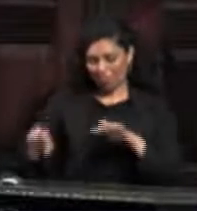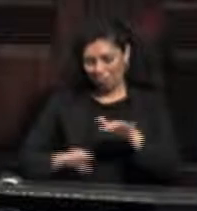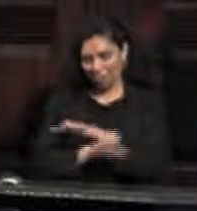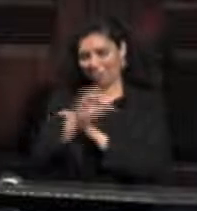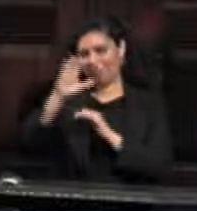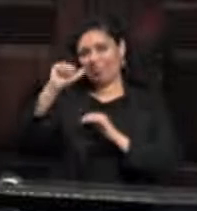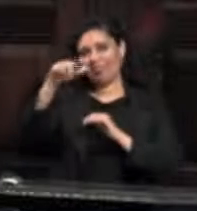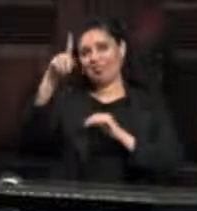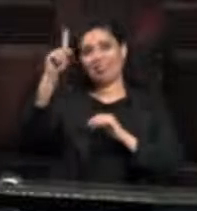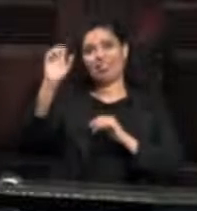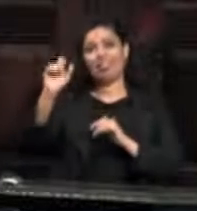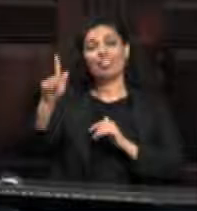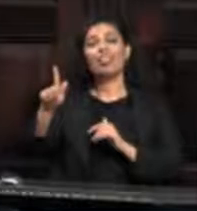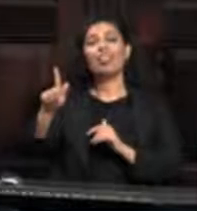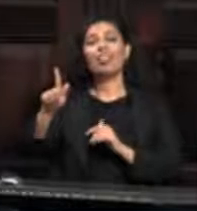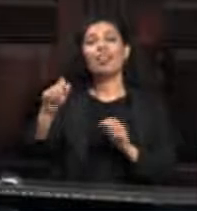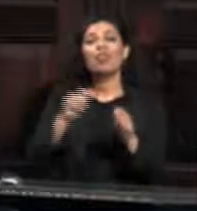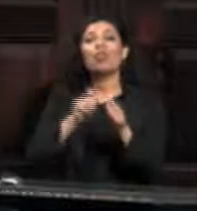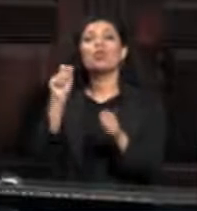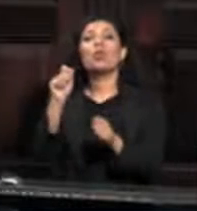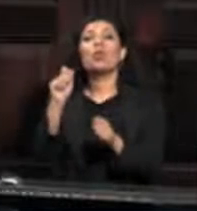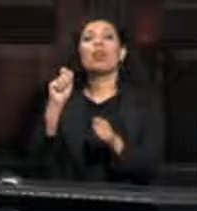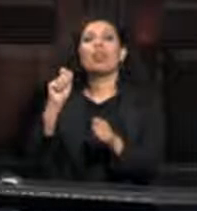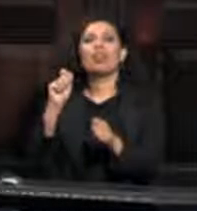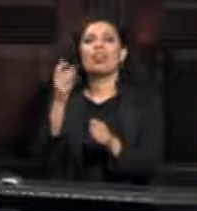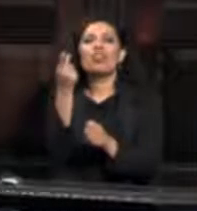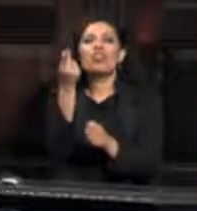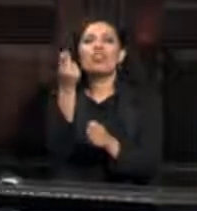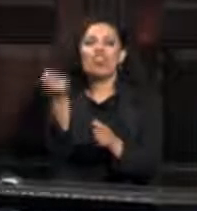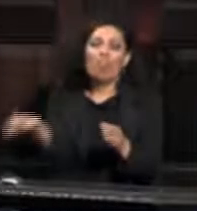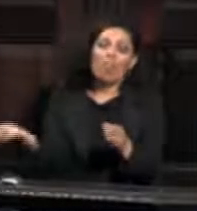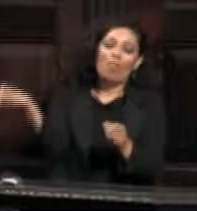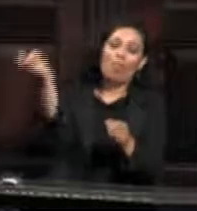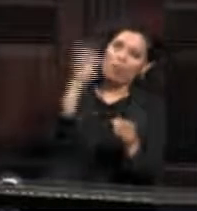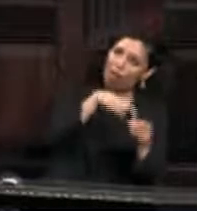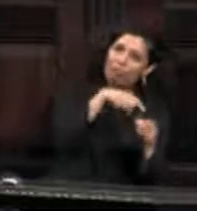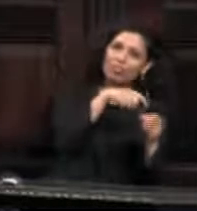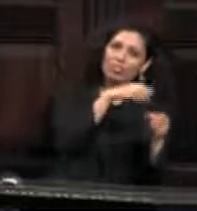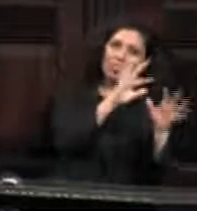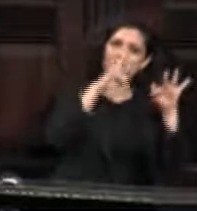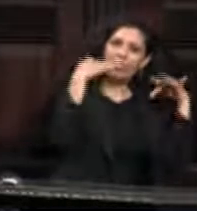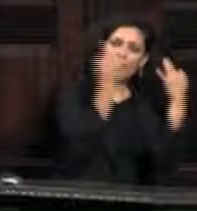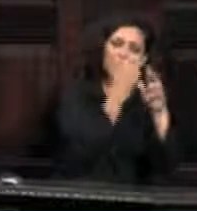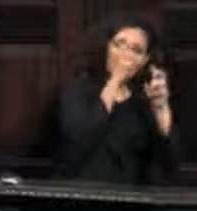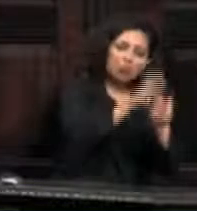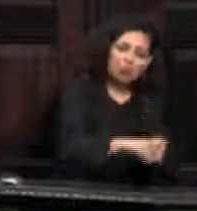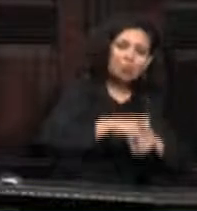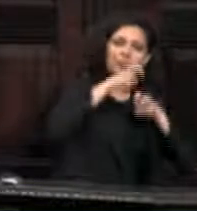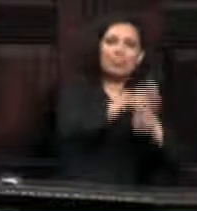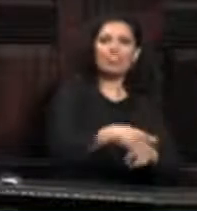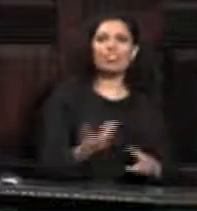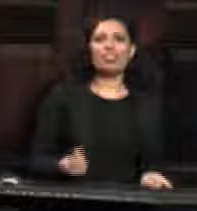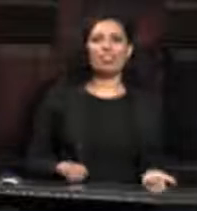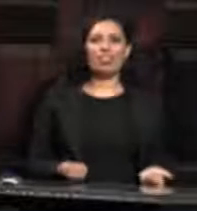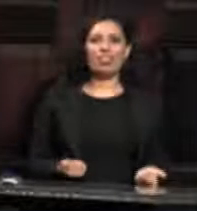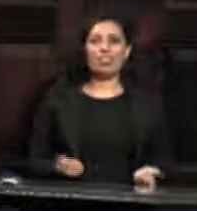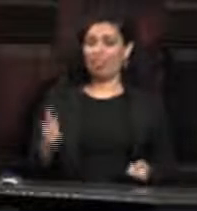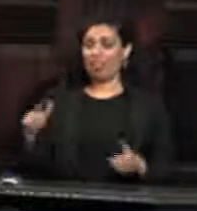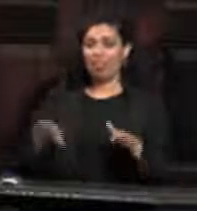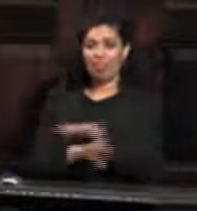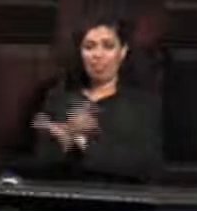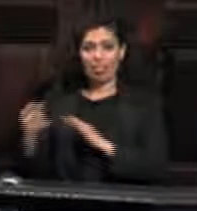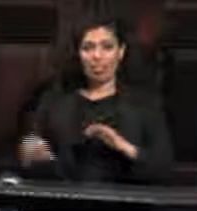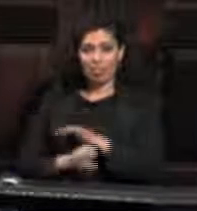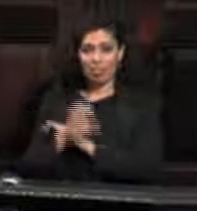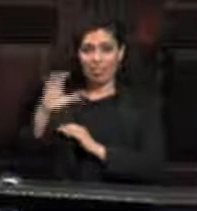esse agricultor tudo o que ele pagou ao longo dos anos como taxa de permissão